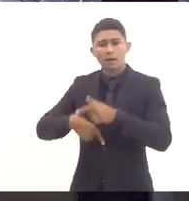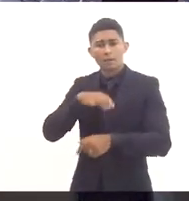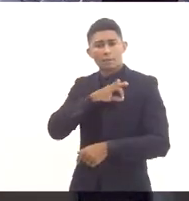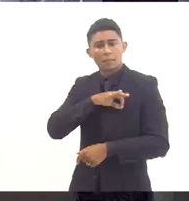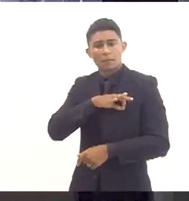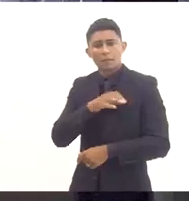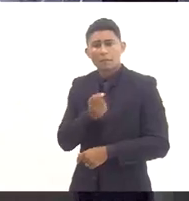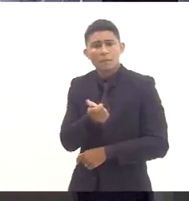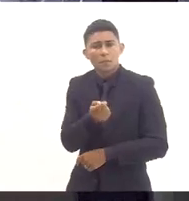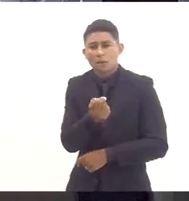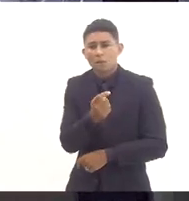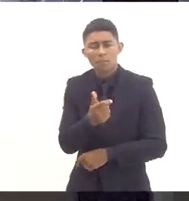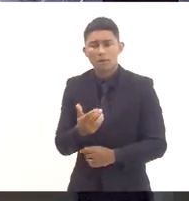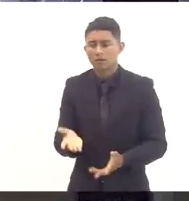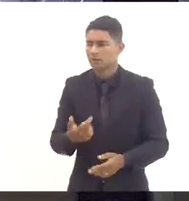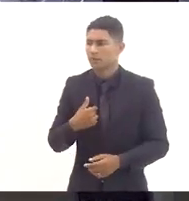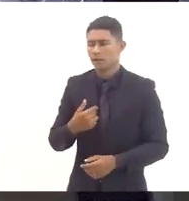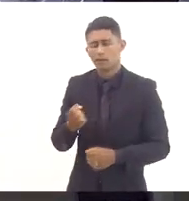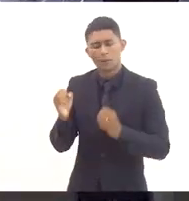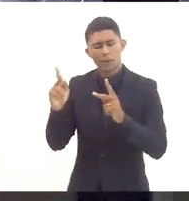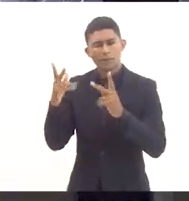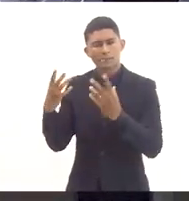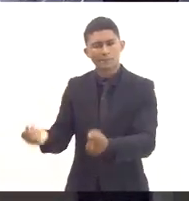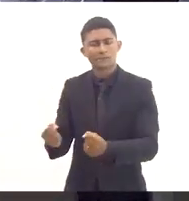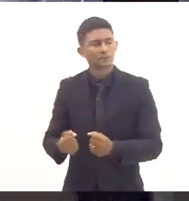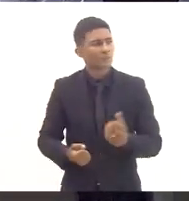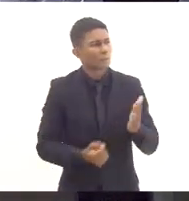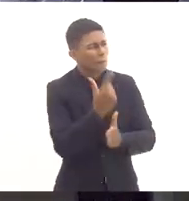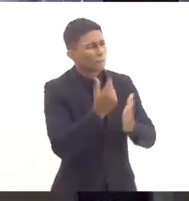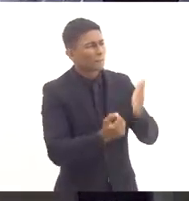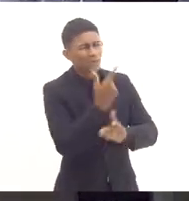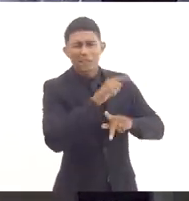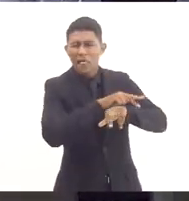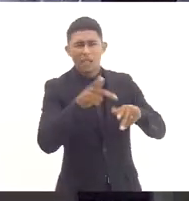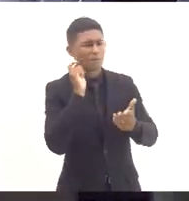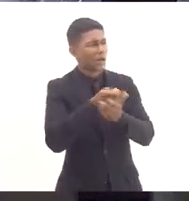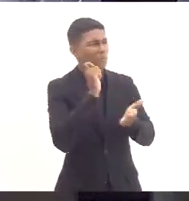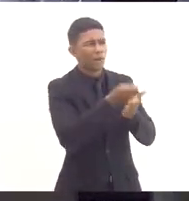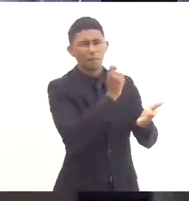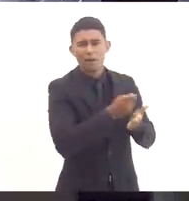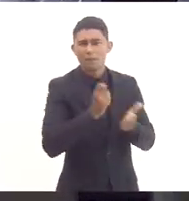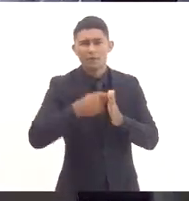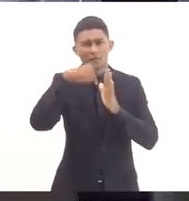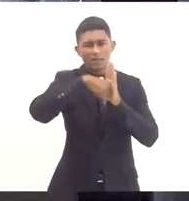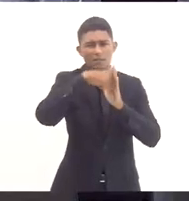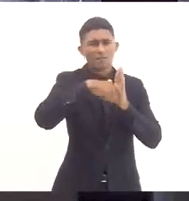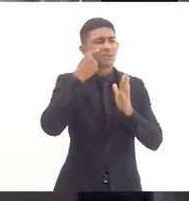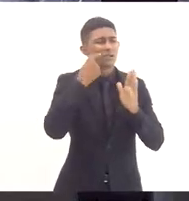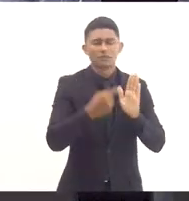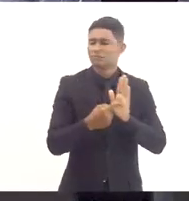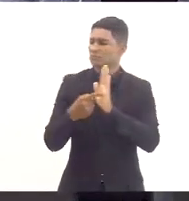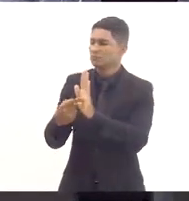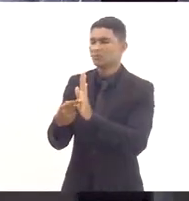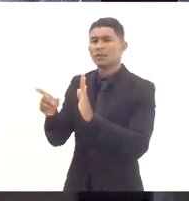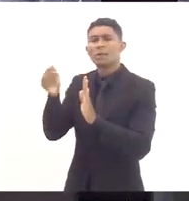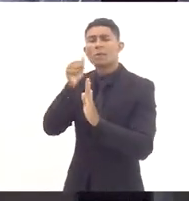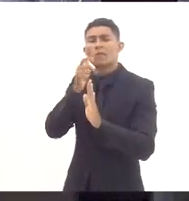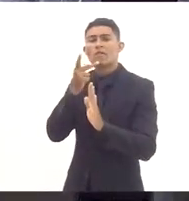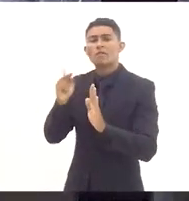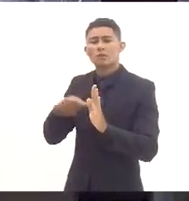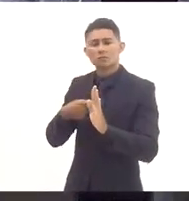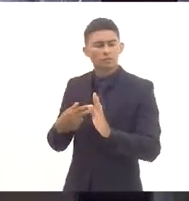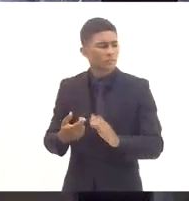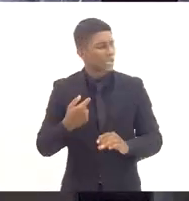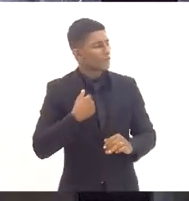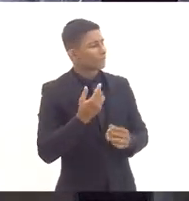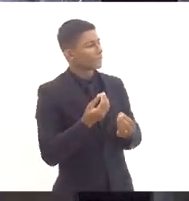o que eu produzia eu fiz exame de voltei para ela com o samba armonal ela falou assim eu vou te passar um remedinho para você